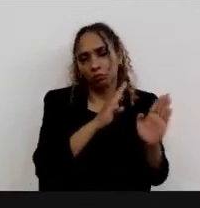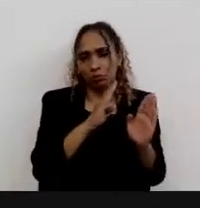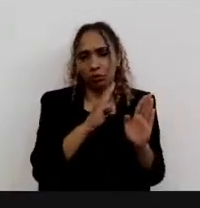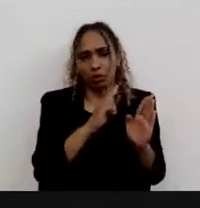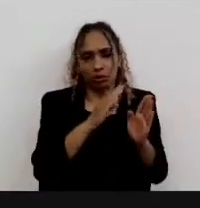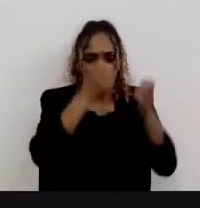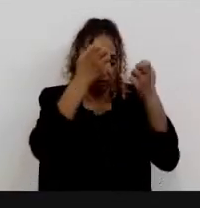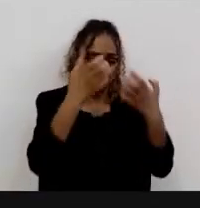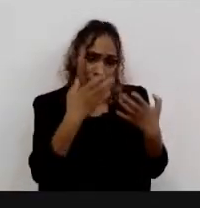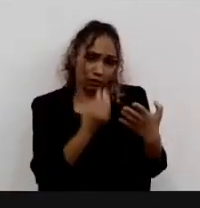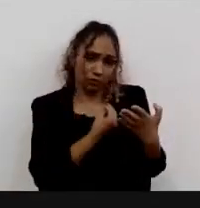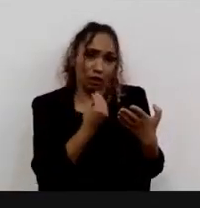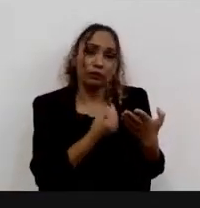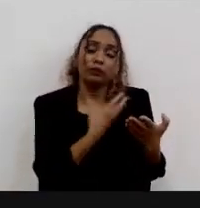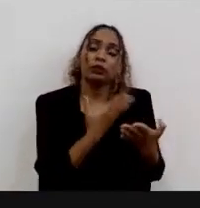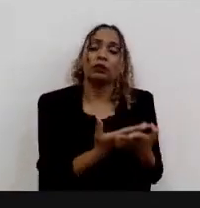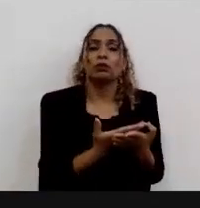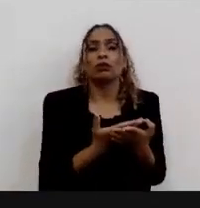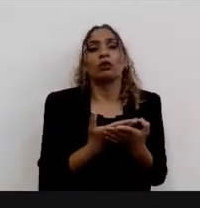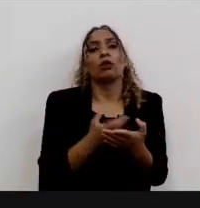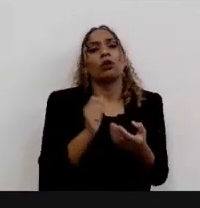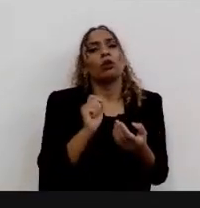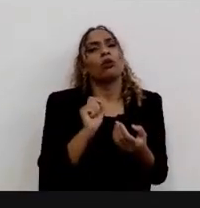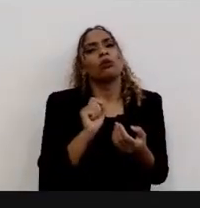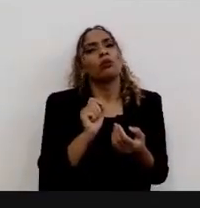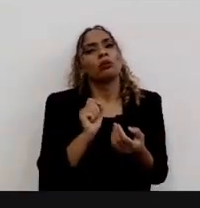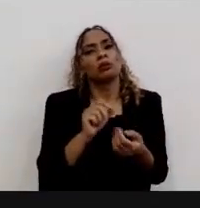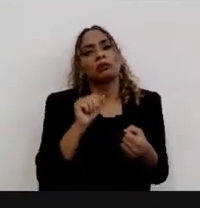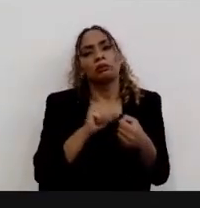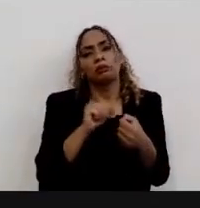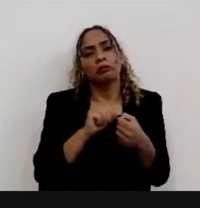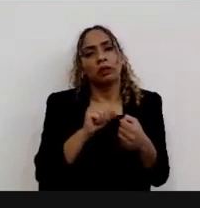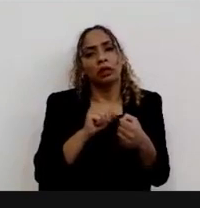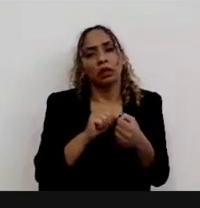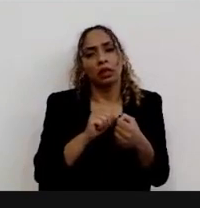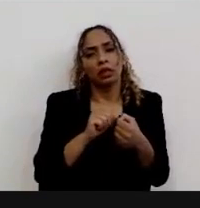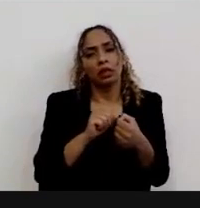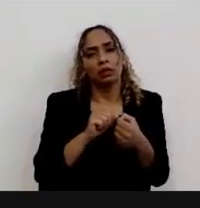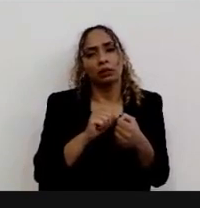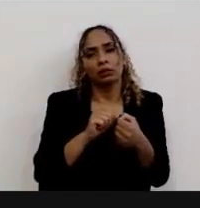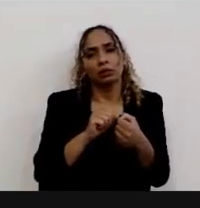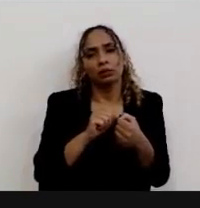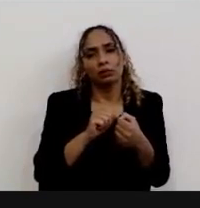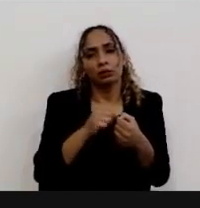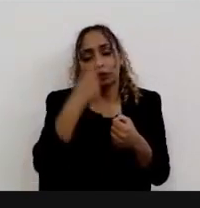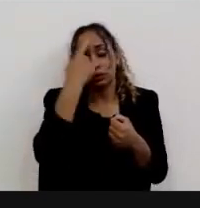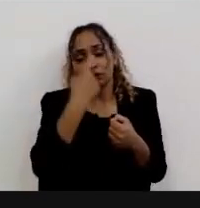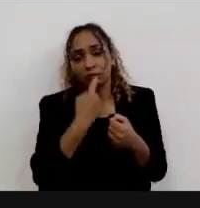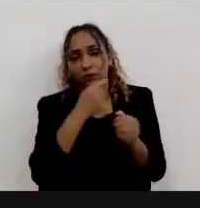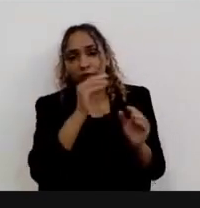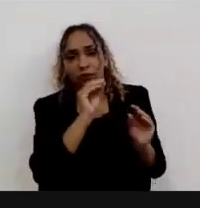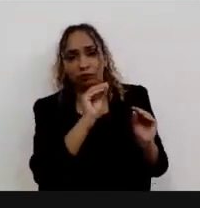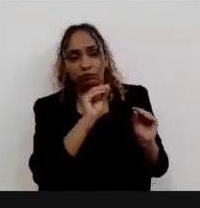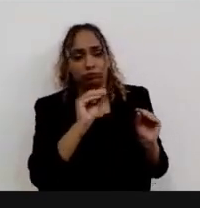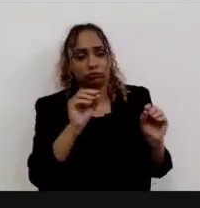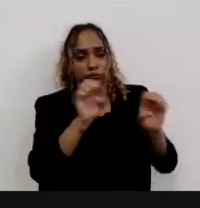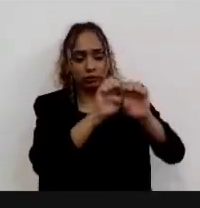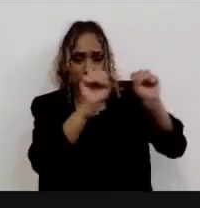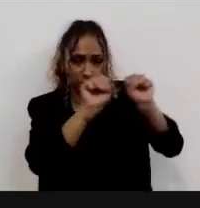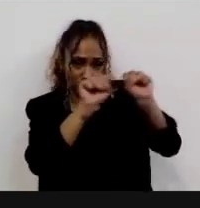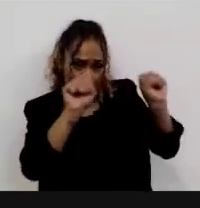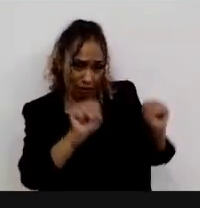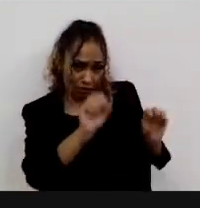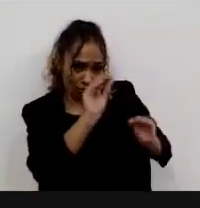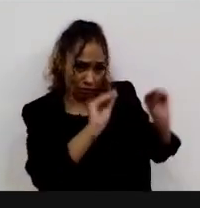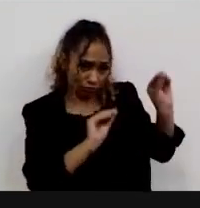uma coisa, né, a ideia é que seja realizado dessa forma para criar esse perfil de aplicação,